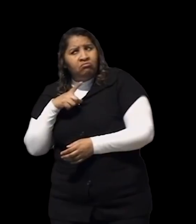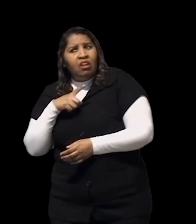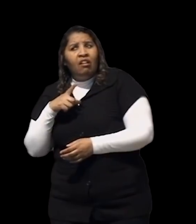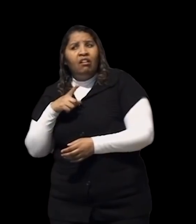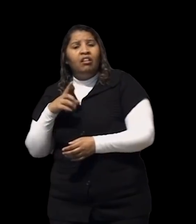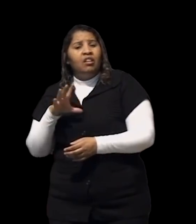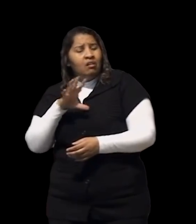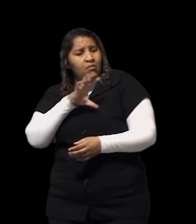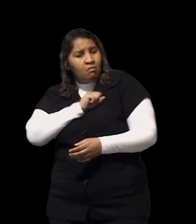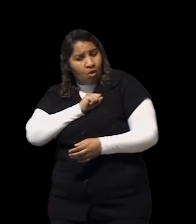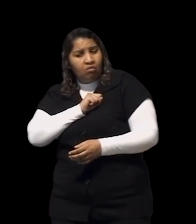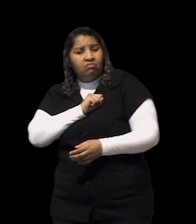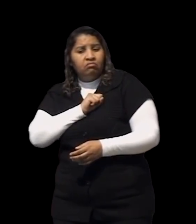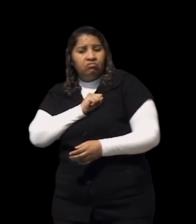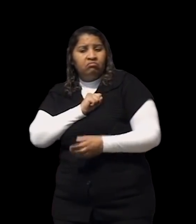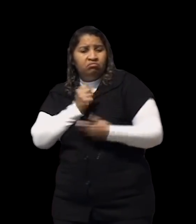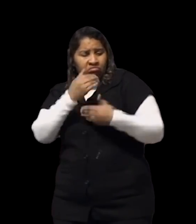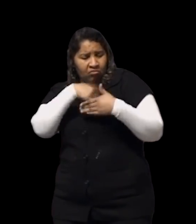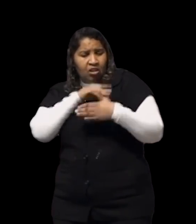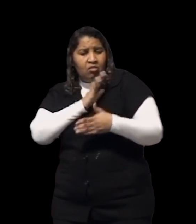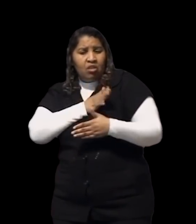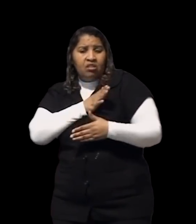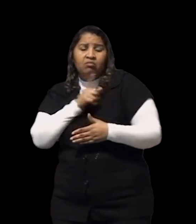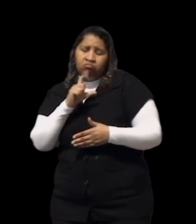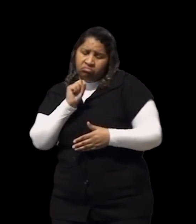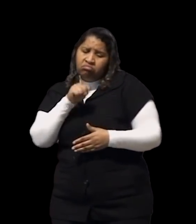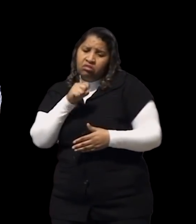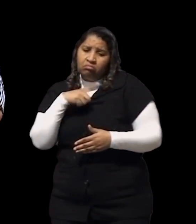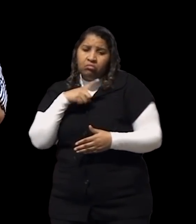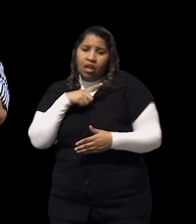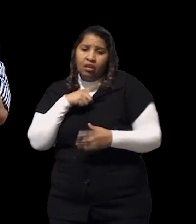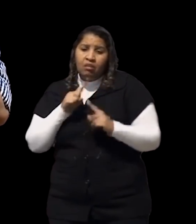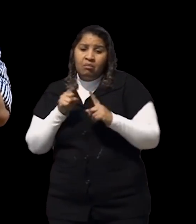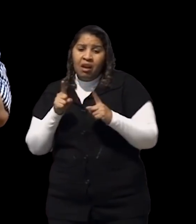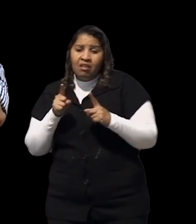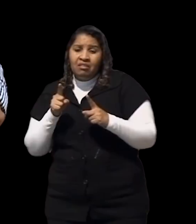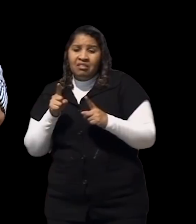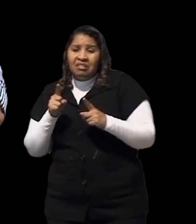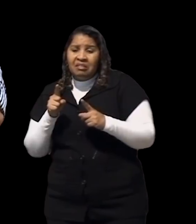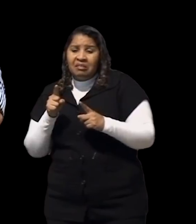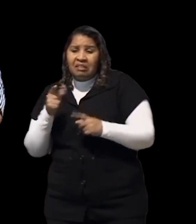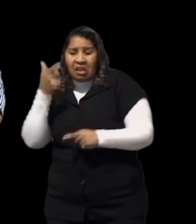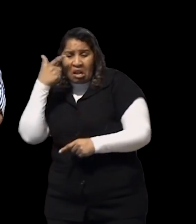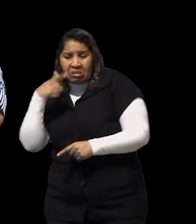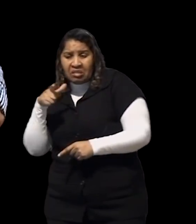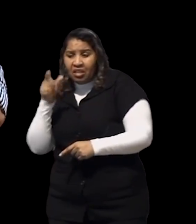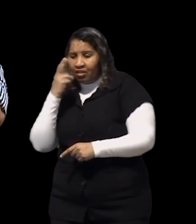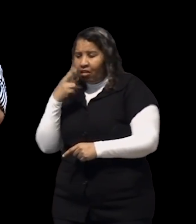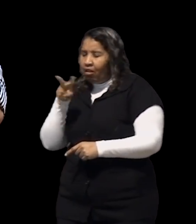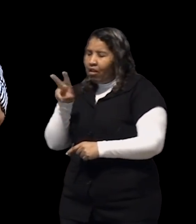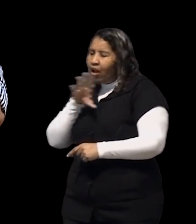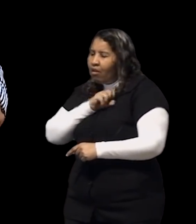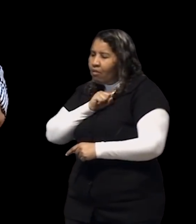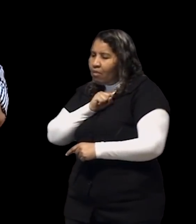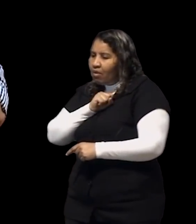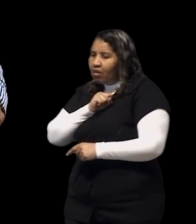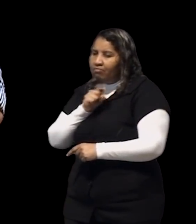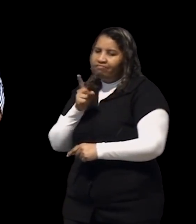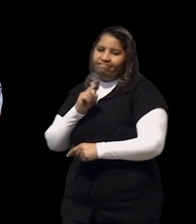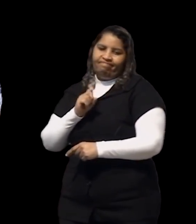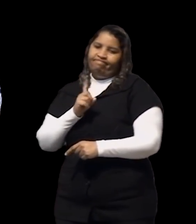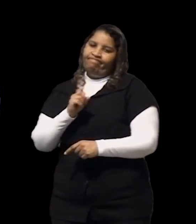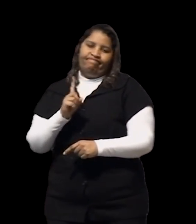no amor que ele tem pelas pessoas porque como ele não tem destino ele nunca consegue ficar e